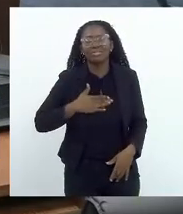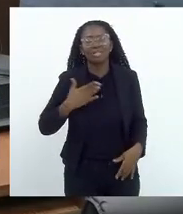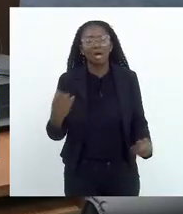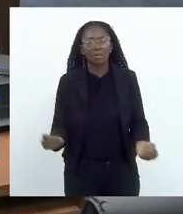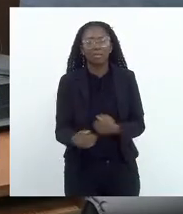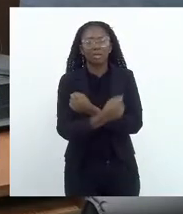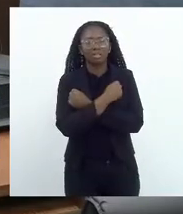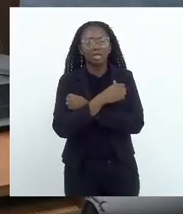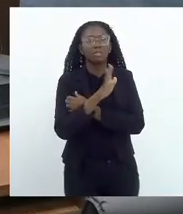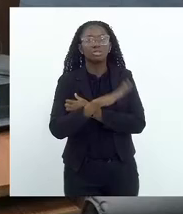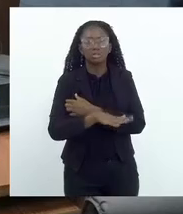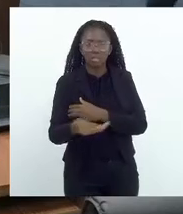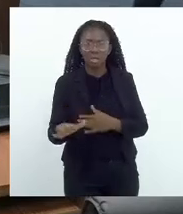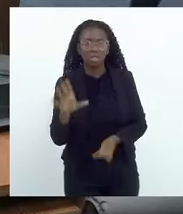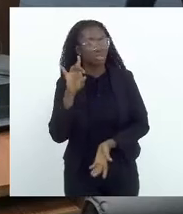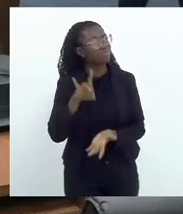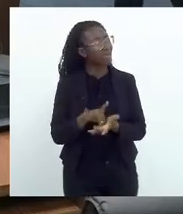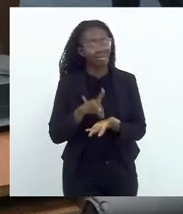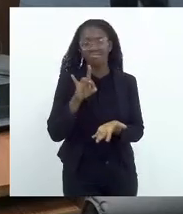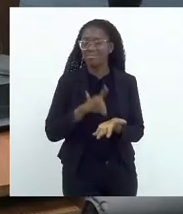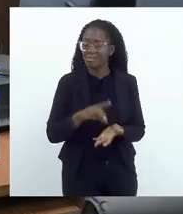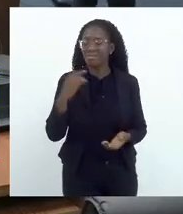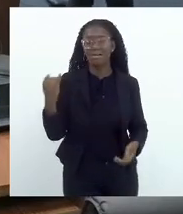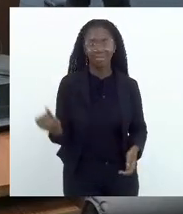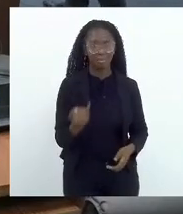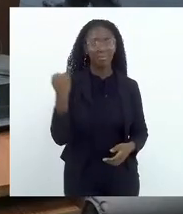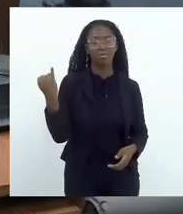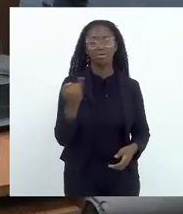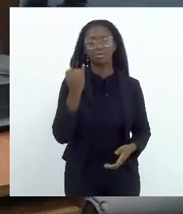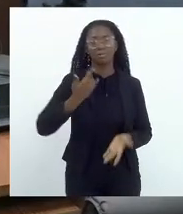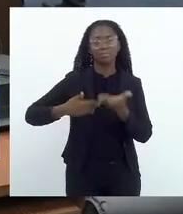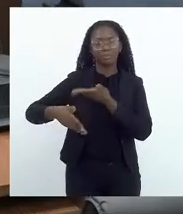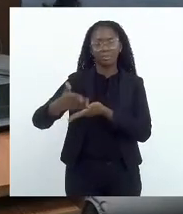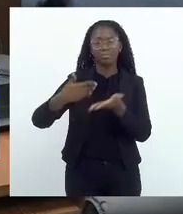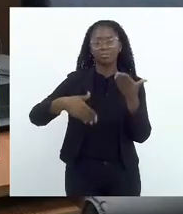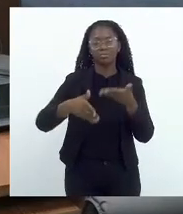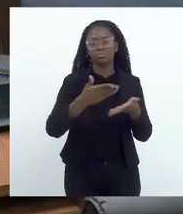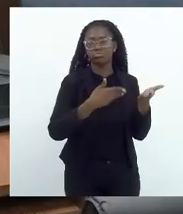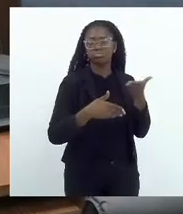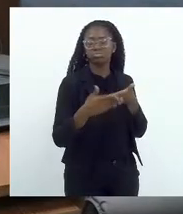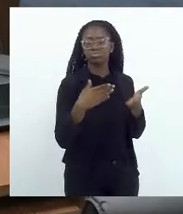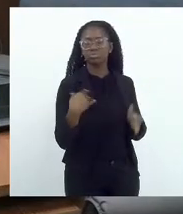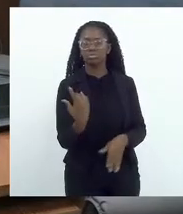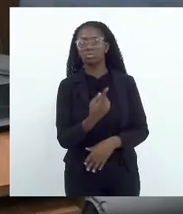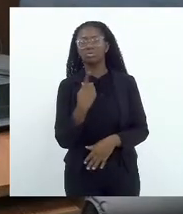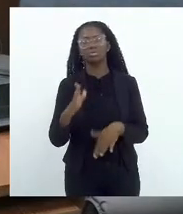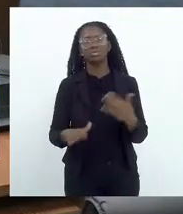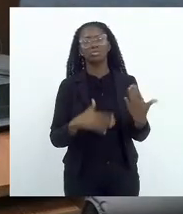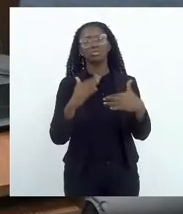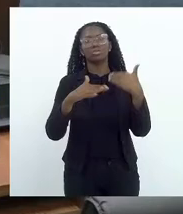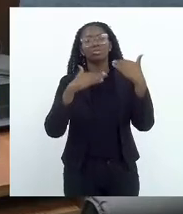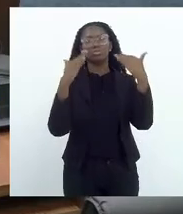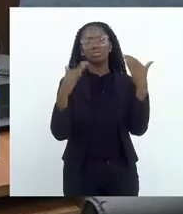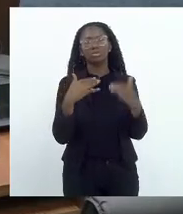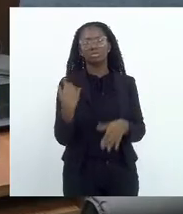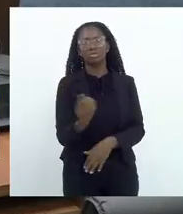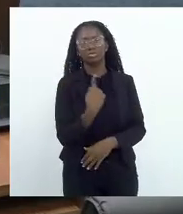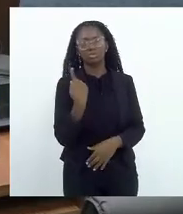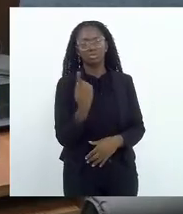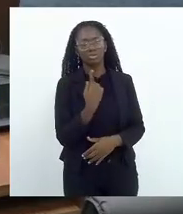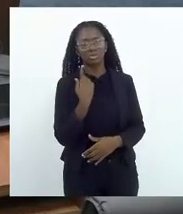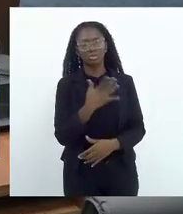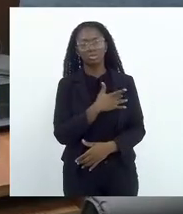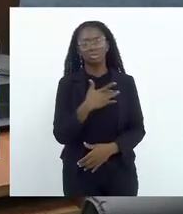As crianças, isso é fundamental para a nossa socialização, para o nosso crescimento, para a nossa